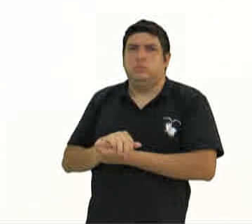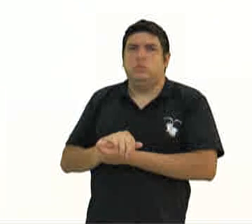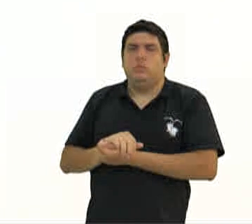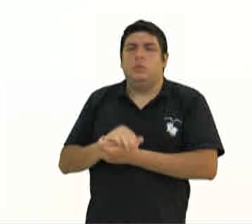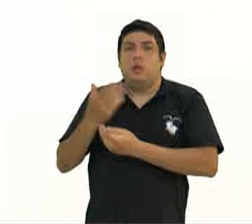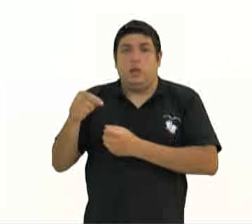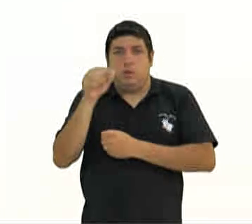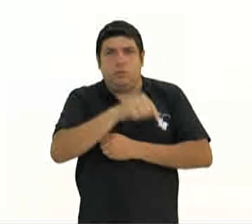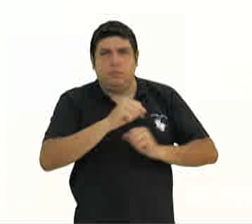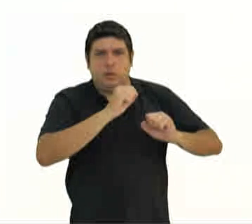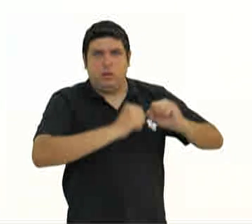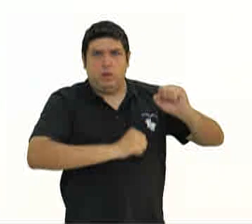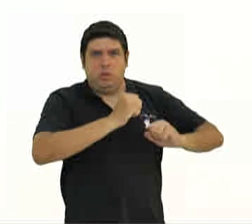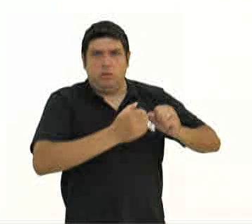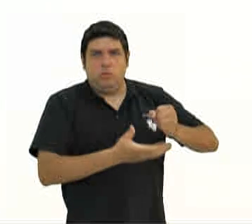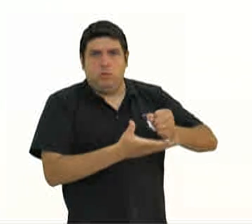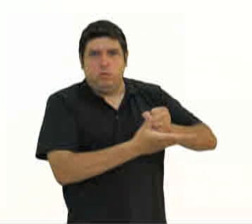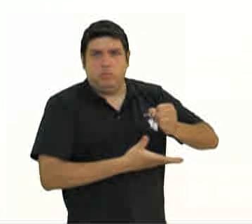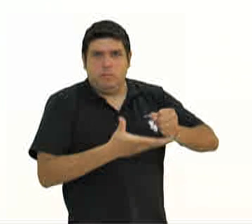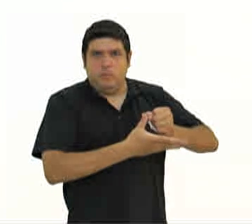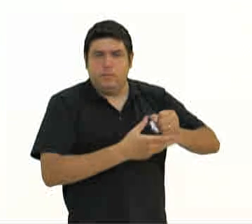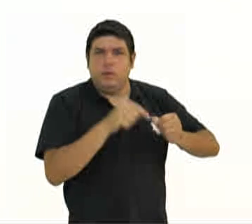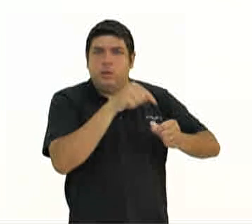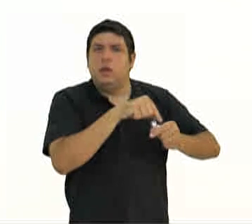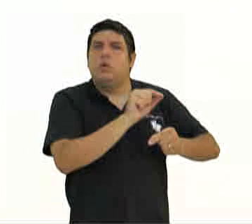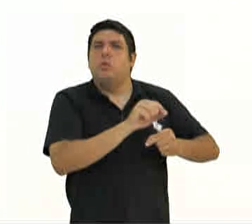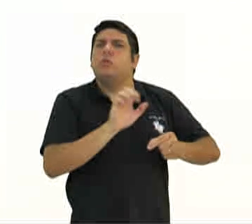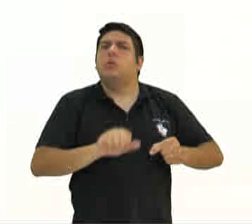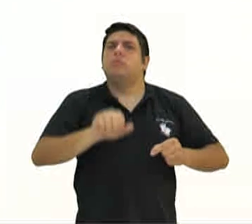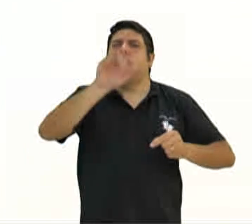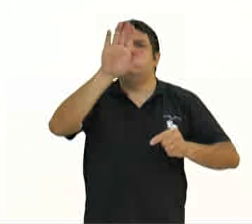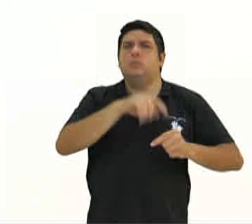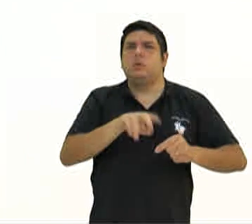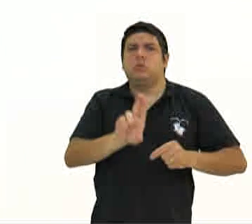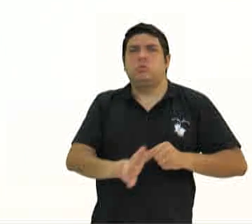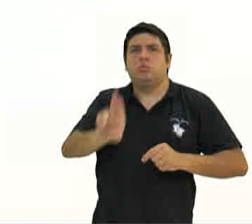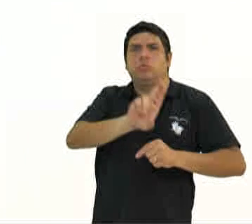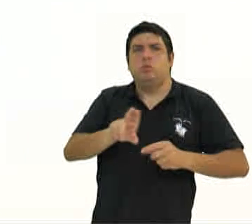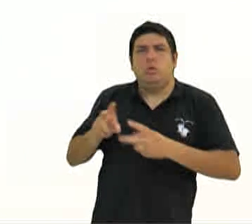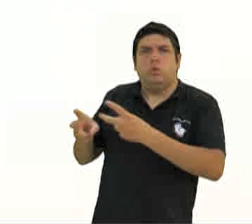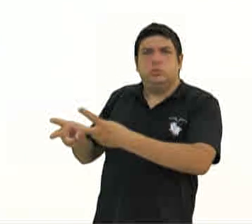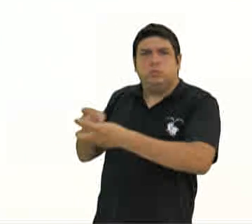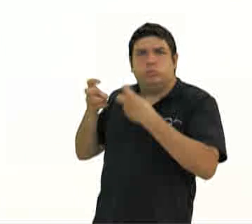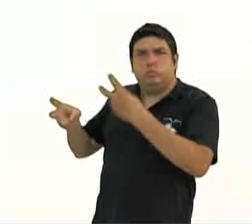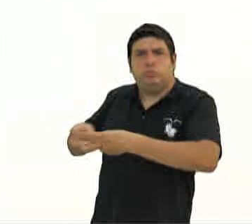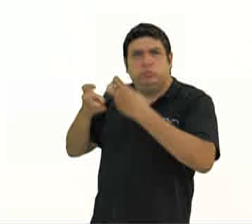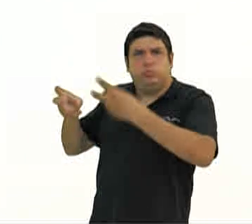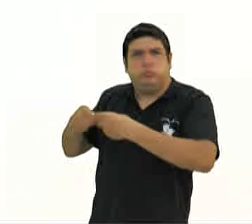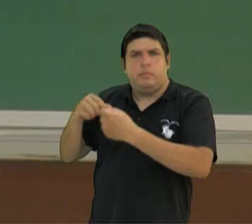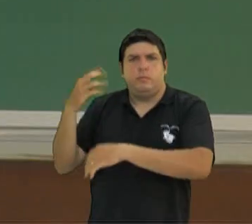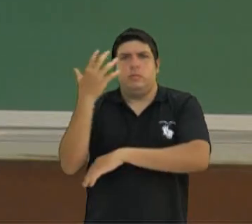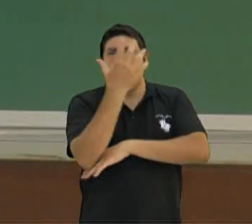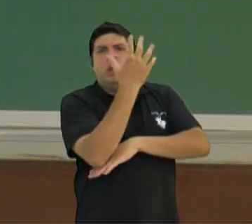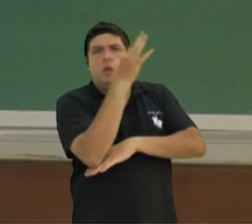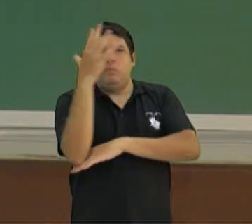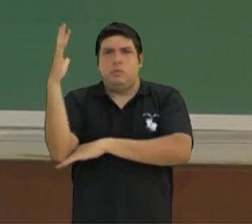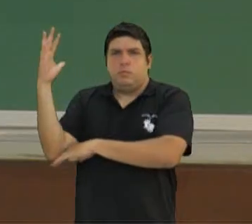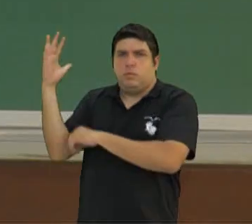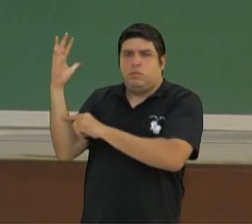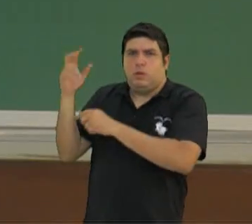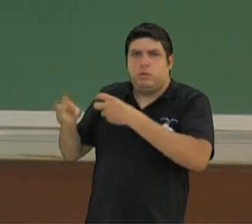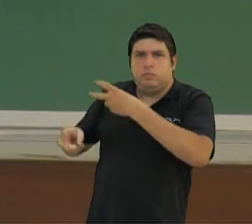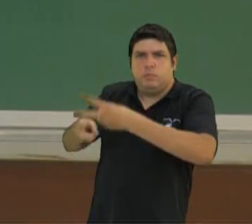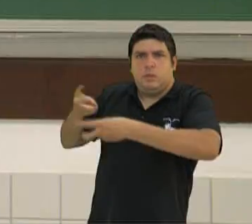aquela que utiliza de forma maior, vamos dizer assim, em maior quantidade, a matéria-prima, os recursos que são retirados muitas